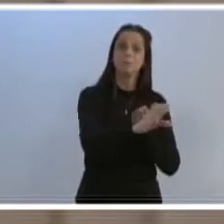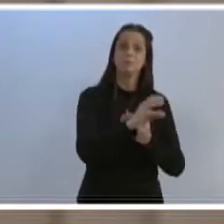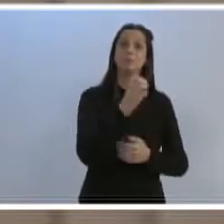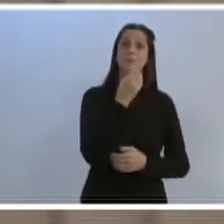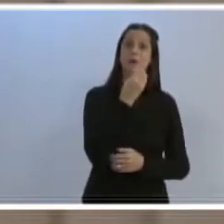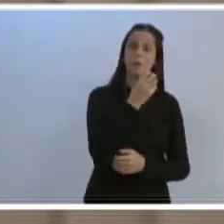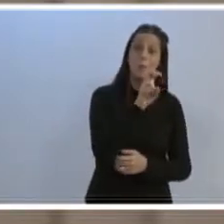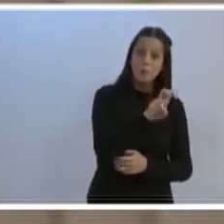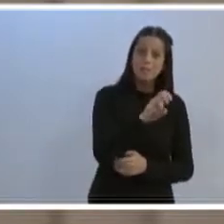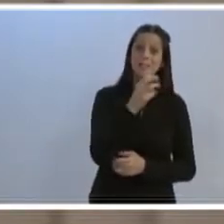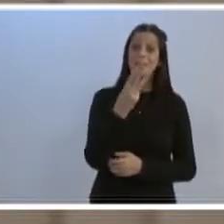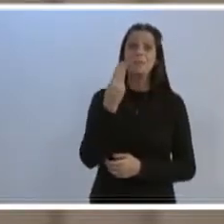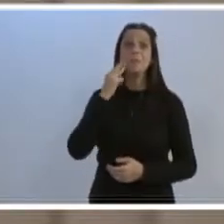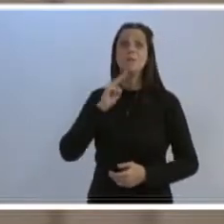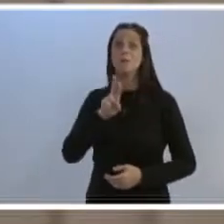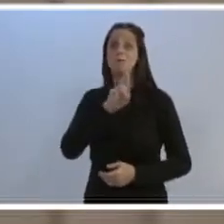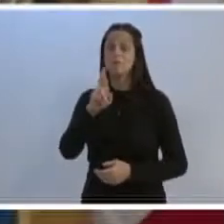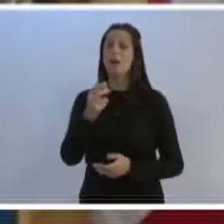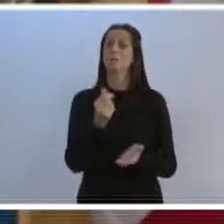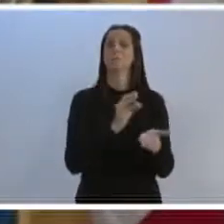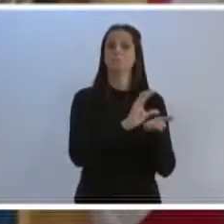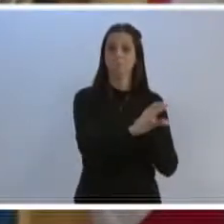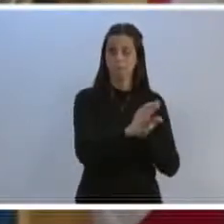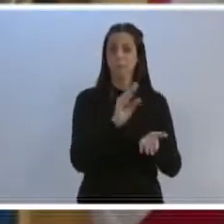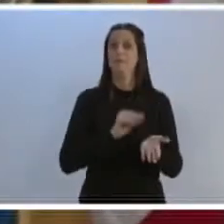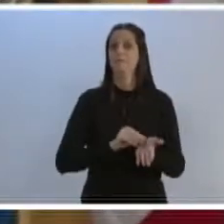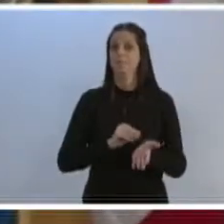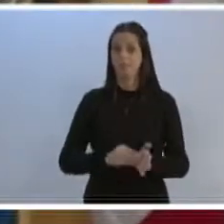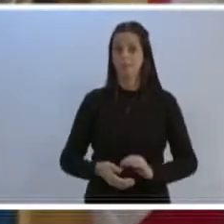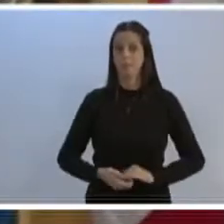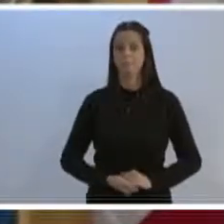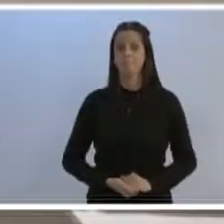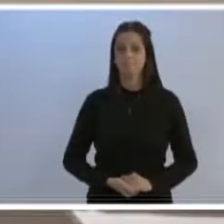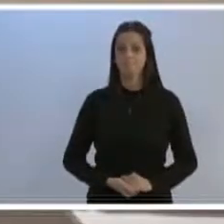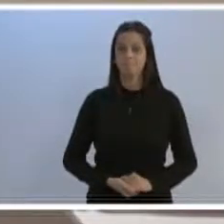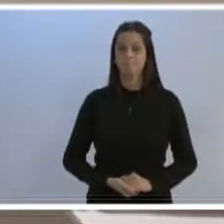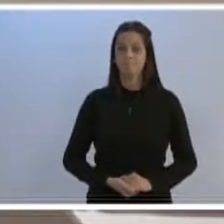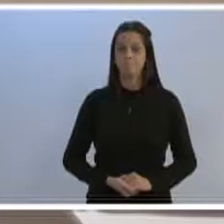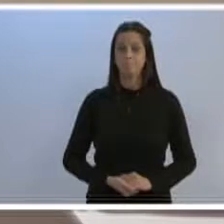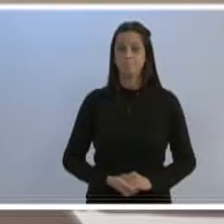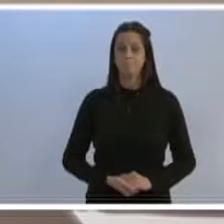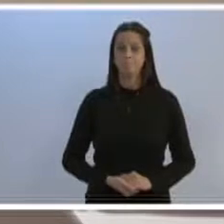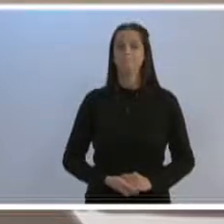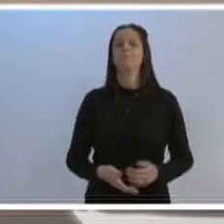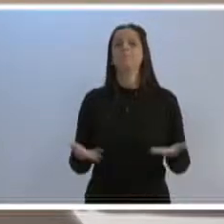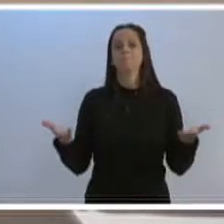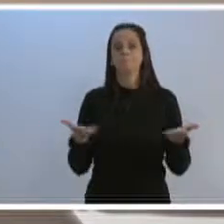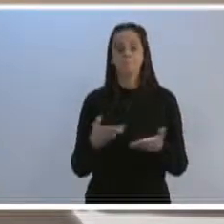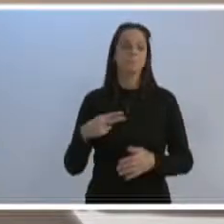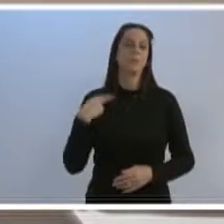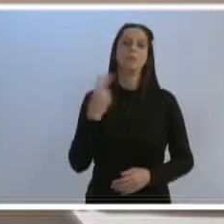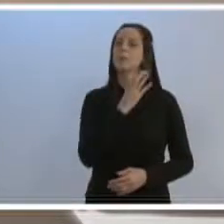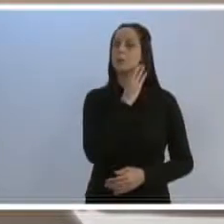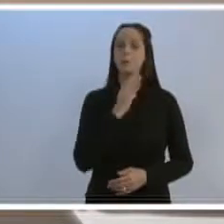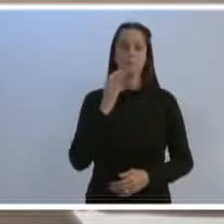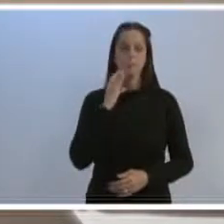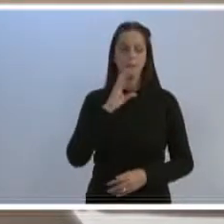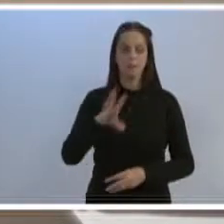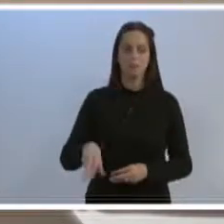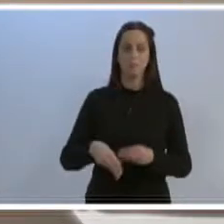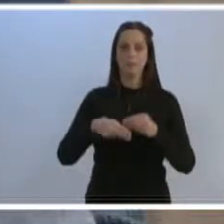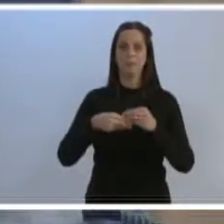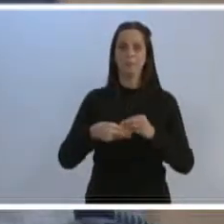milhões de secretário concedeu à parte contra o jogador meu deus assim